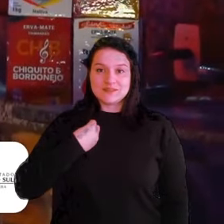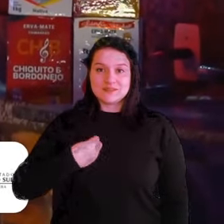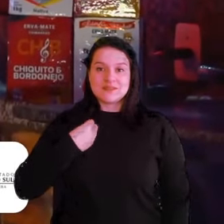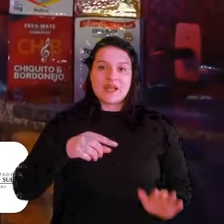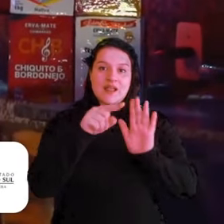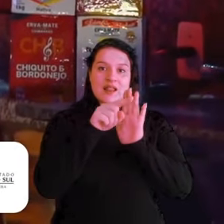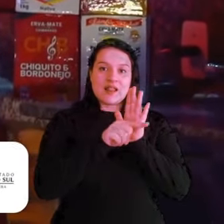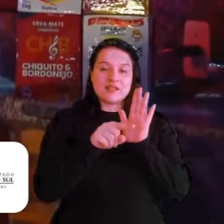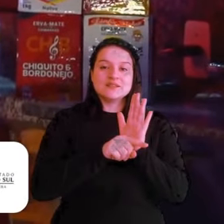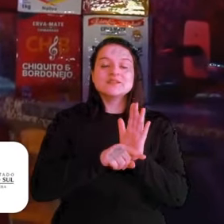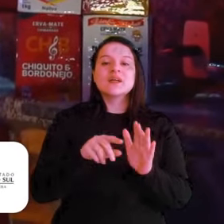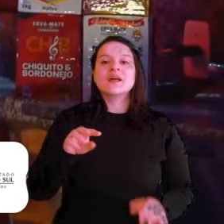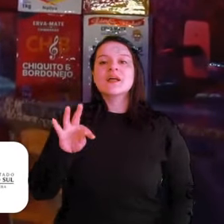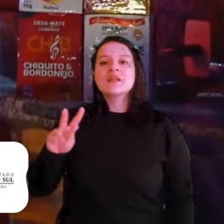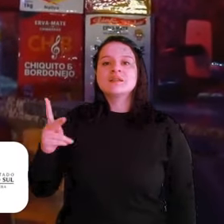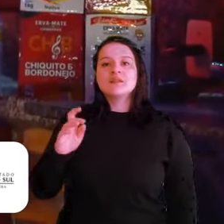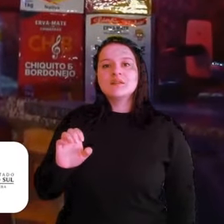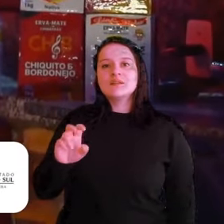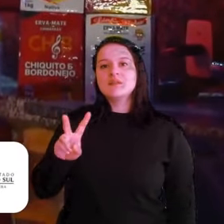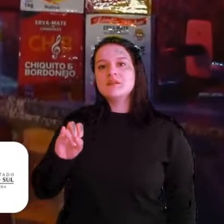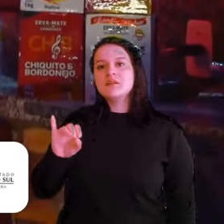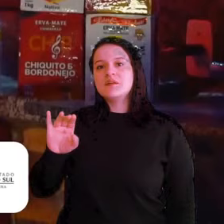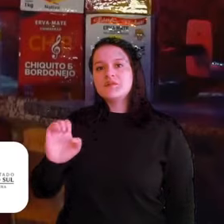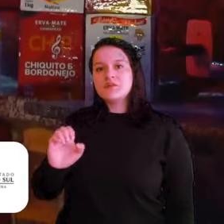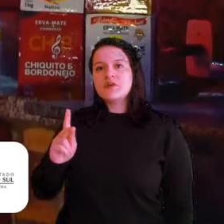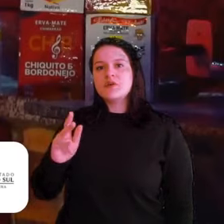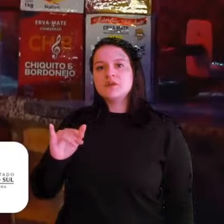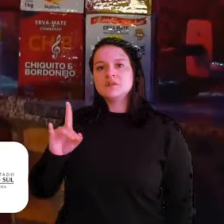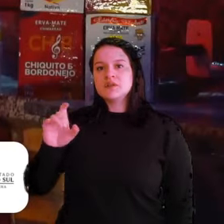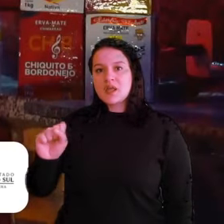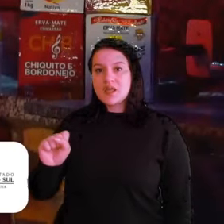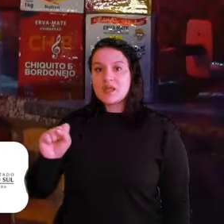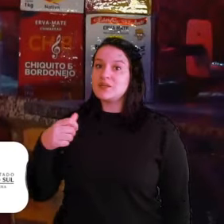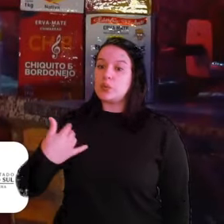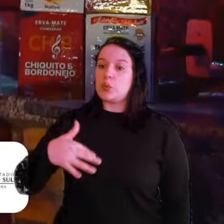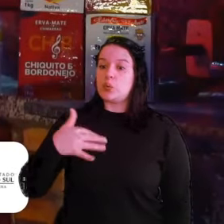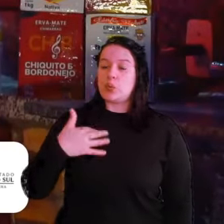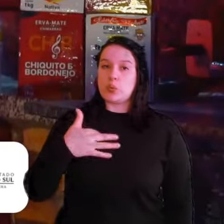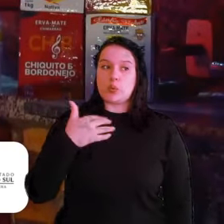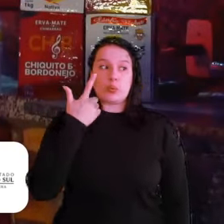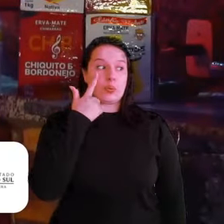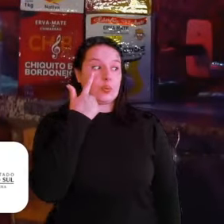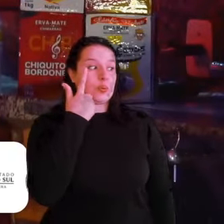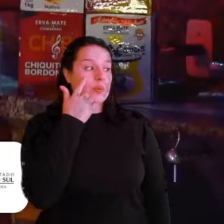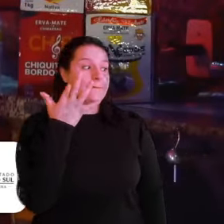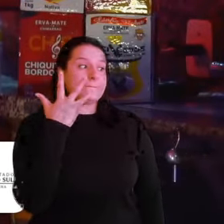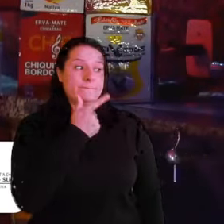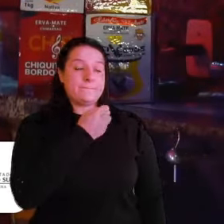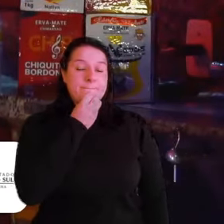The Voice Kids para o próximo. Vai Opa. Ser cantada no The Voice Kids. Viu só? Te preparo, te preparo. Vai vindo um negócio ali, rapaz.